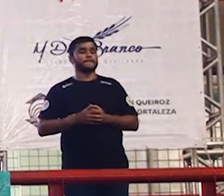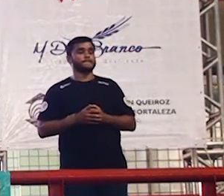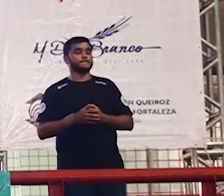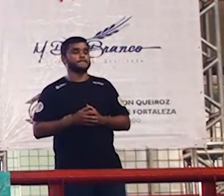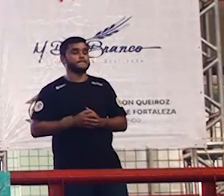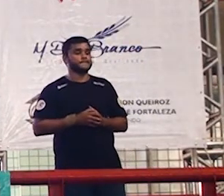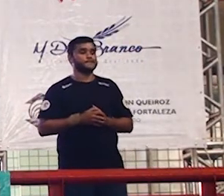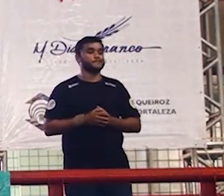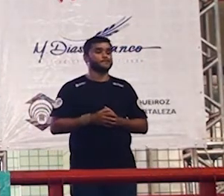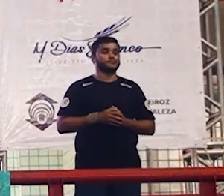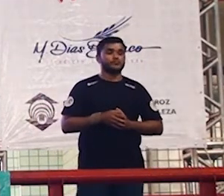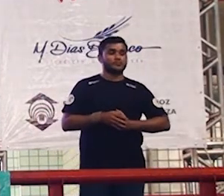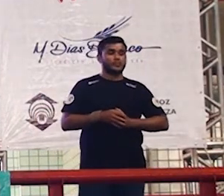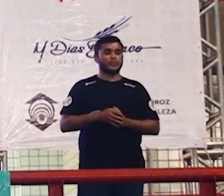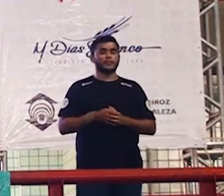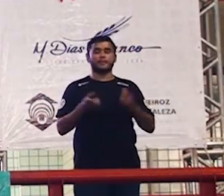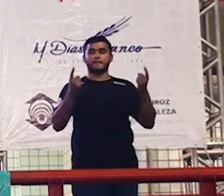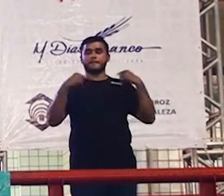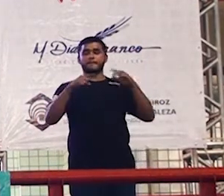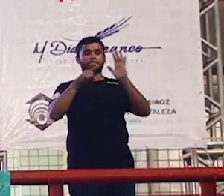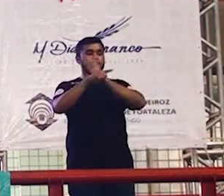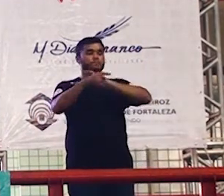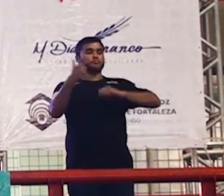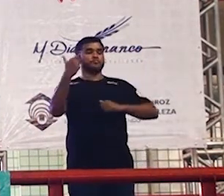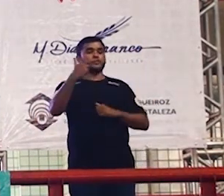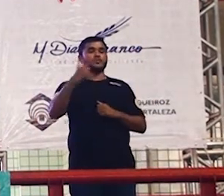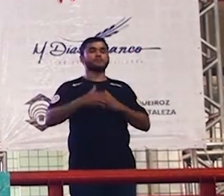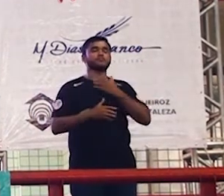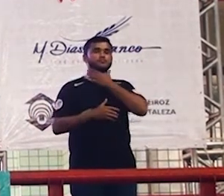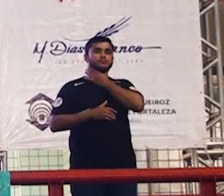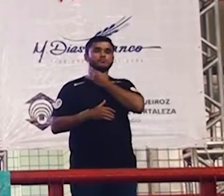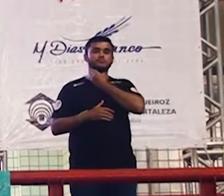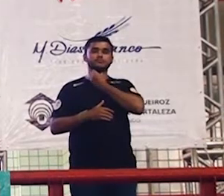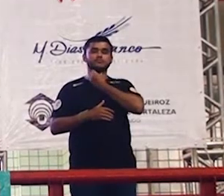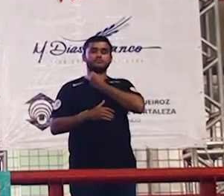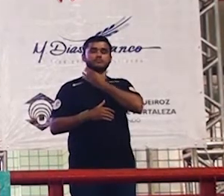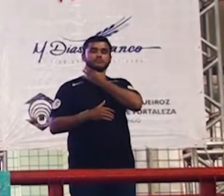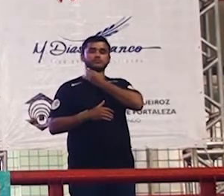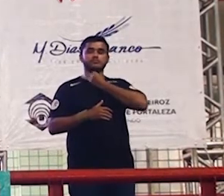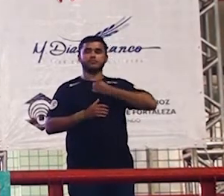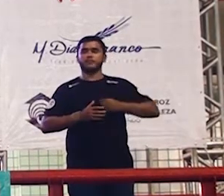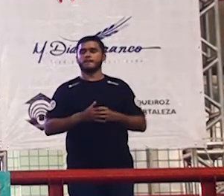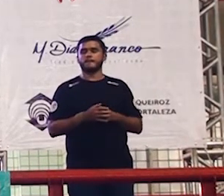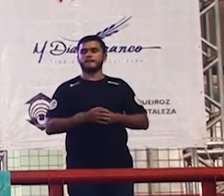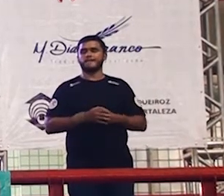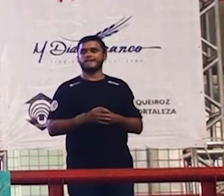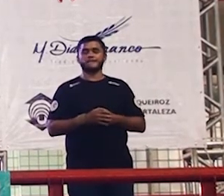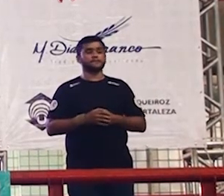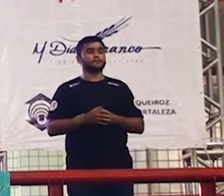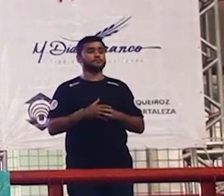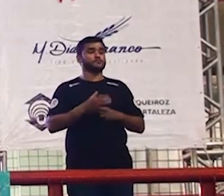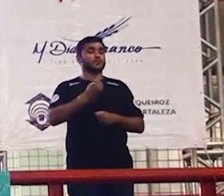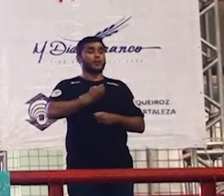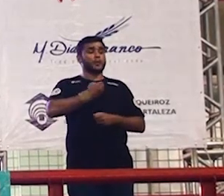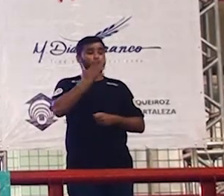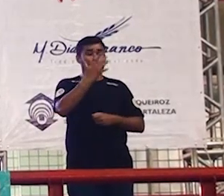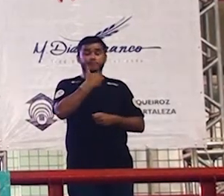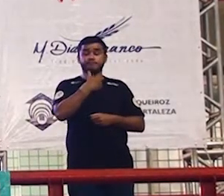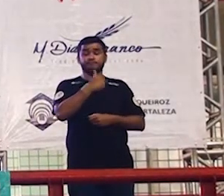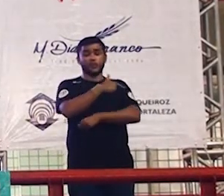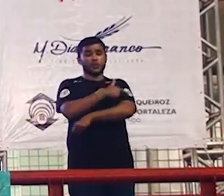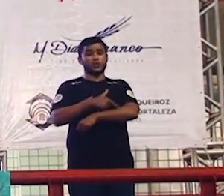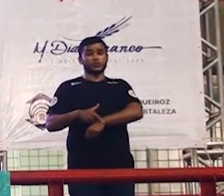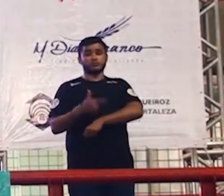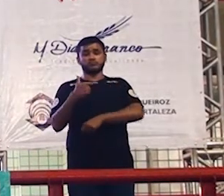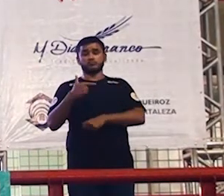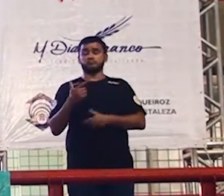Segunda, olha a imagem aí, a tirinha. Poeta mal educado é aquele que